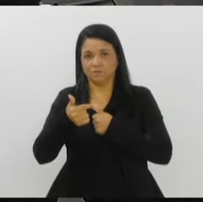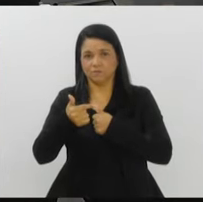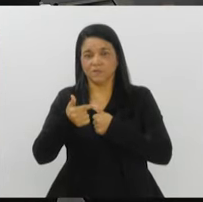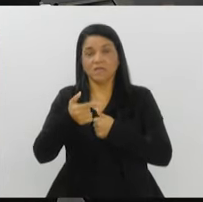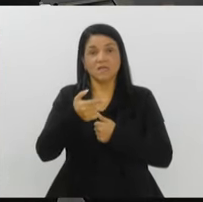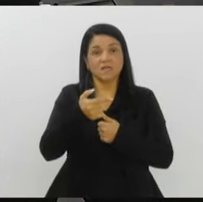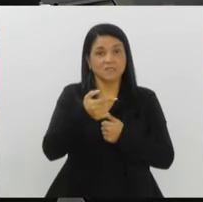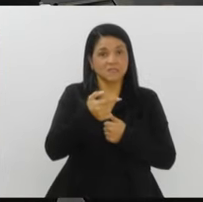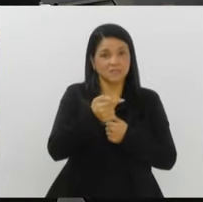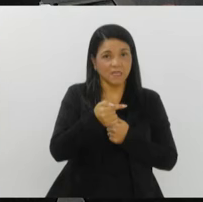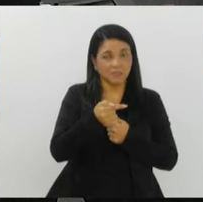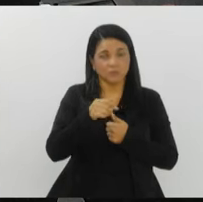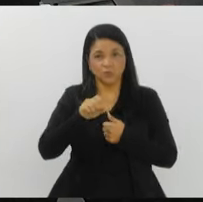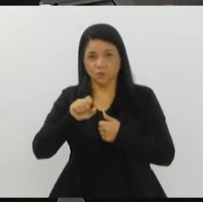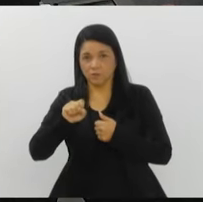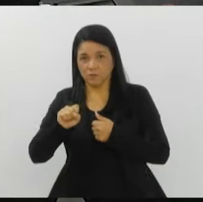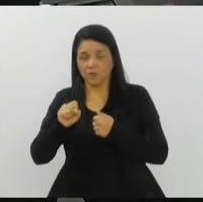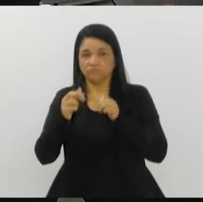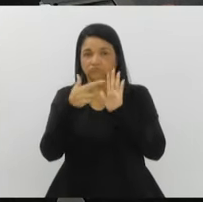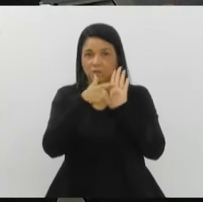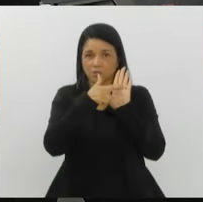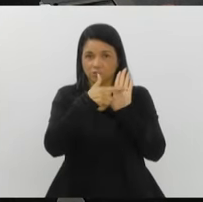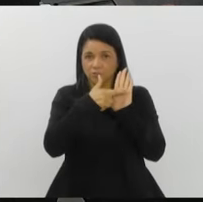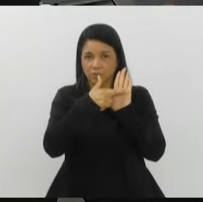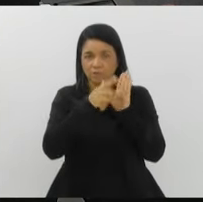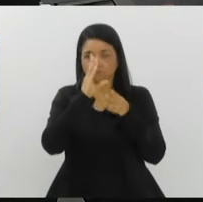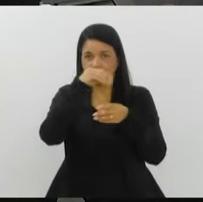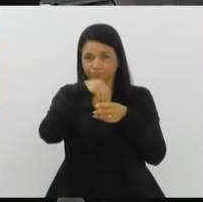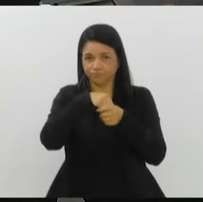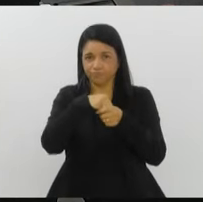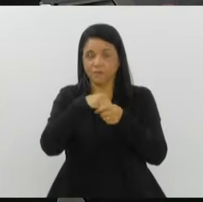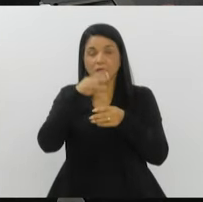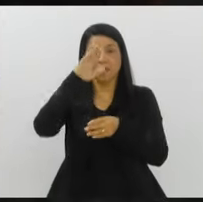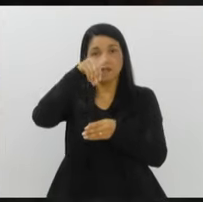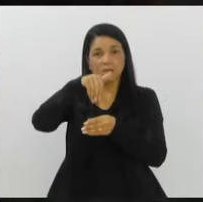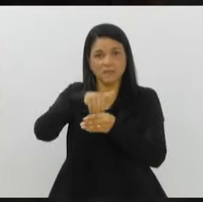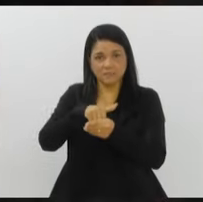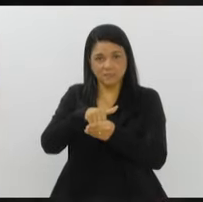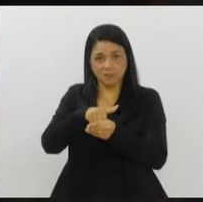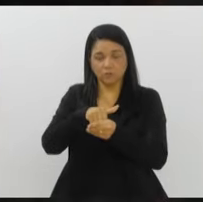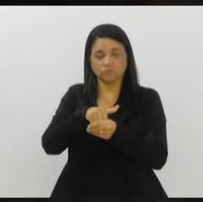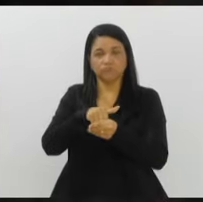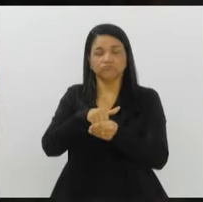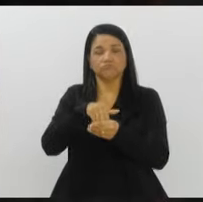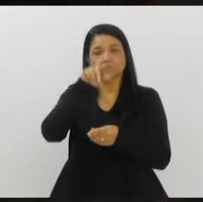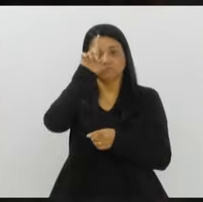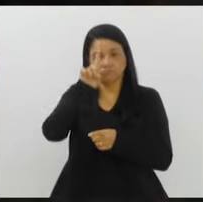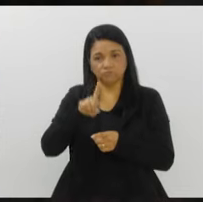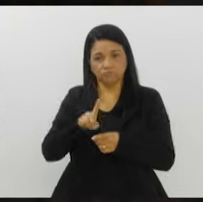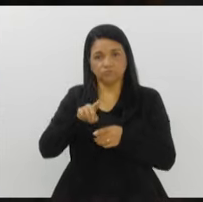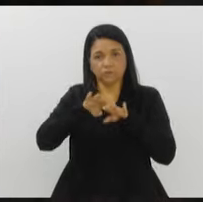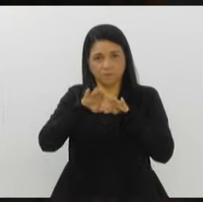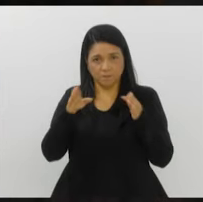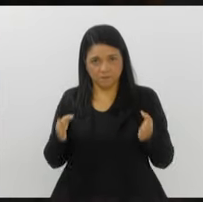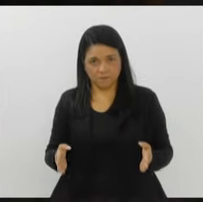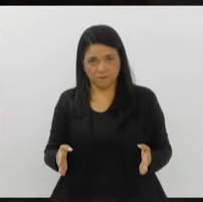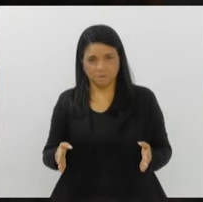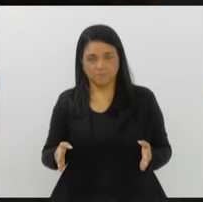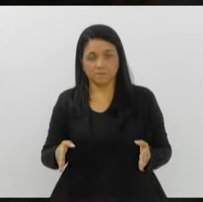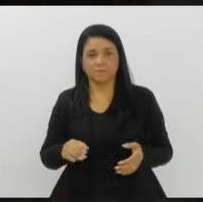7º e 8º do Regimento Interno, eleição do segundo vogal da mesa diretora.